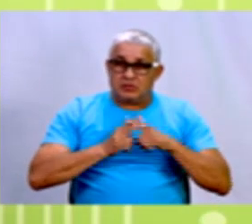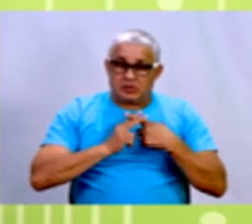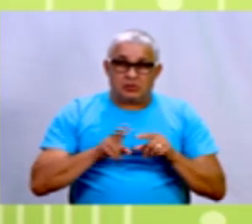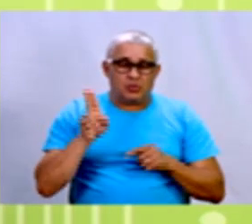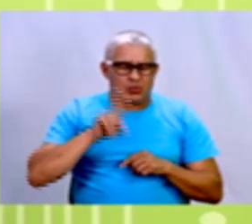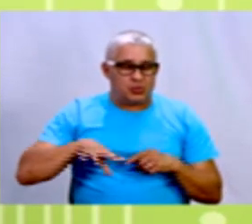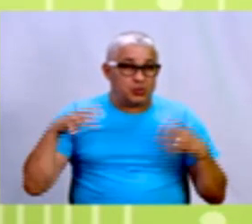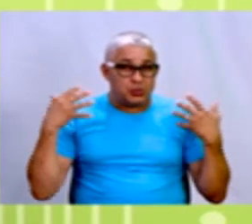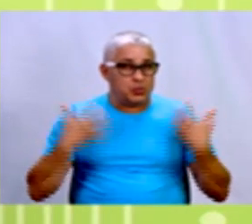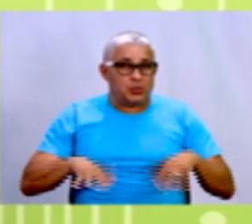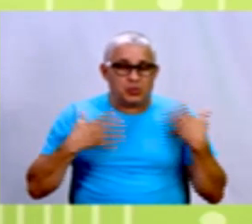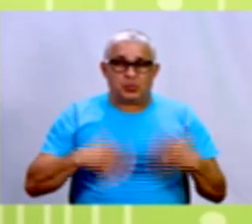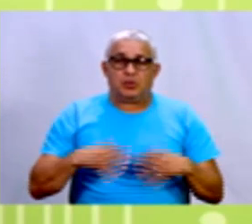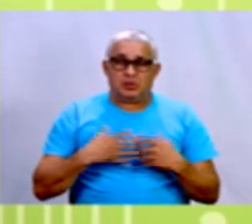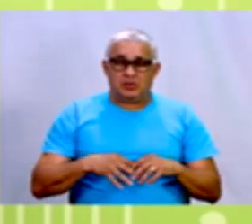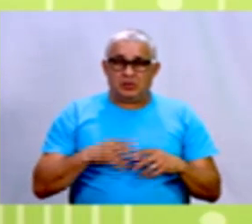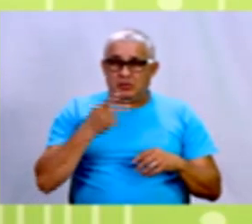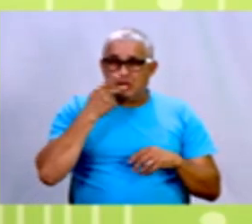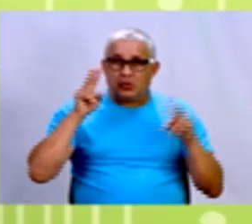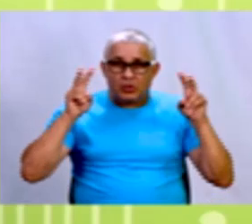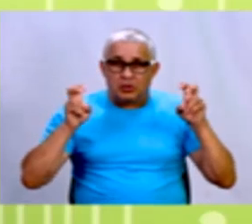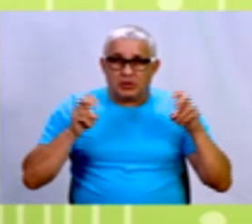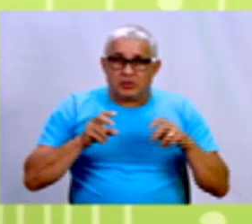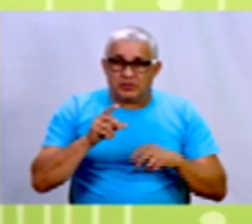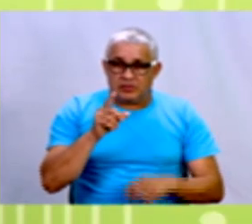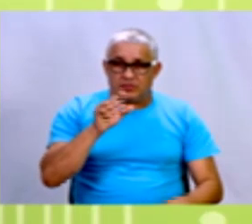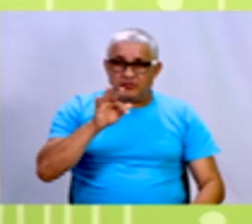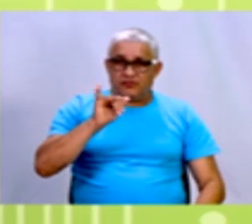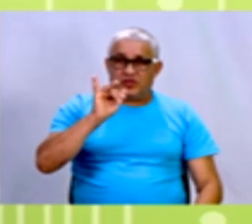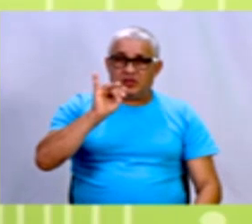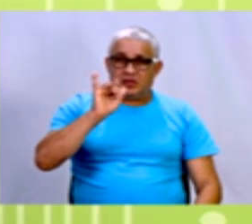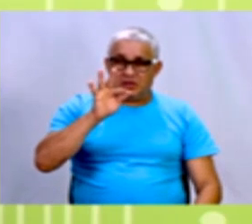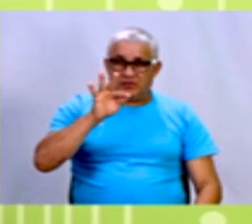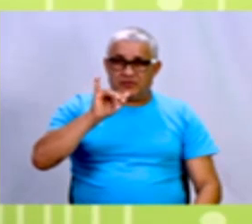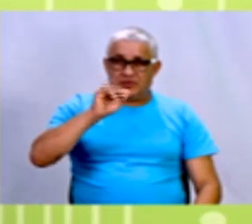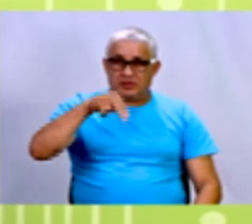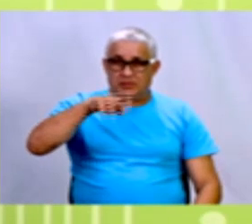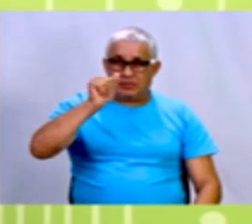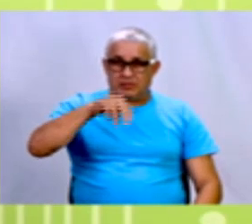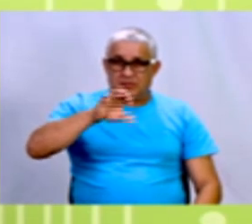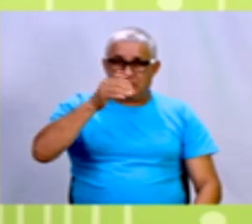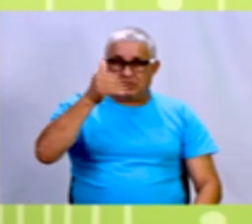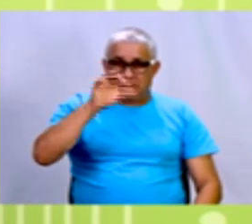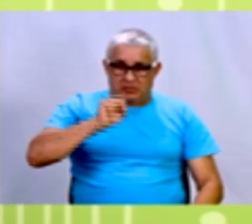gente usa muito quando a gente está falando em finanças, tá? Então, assim, tem que